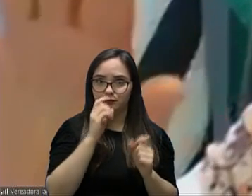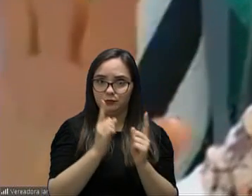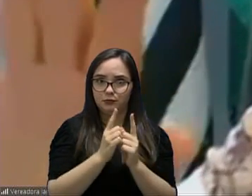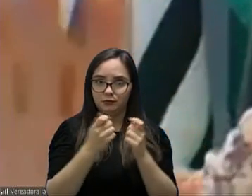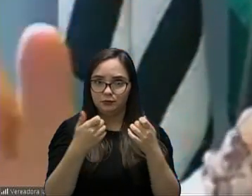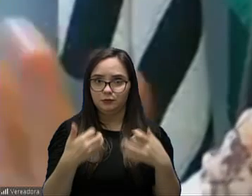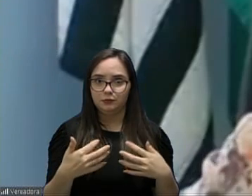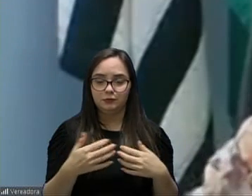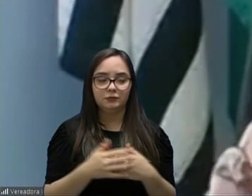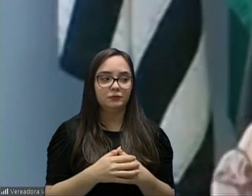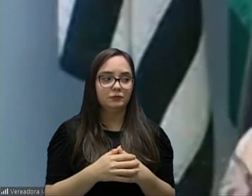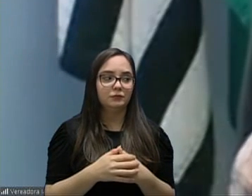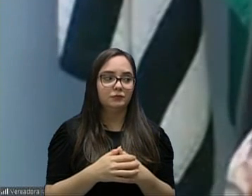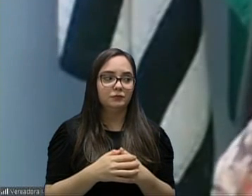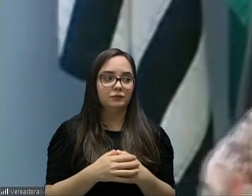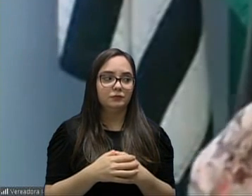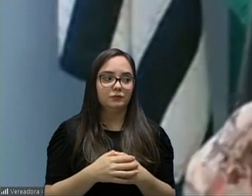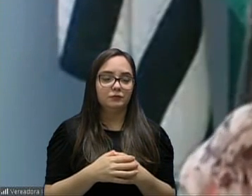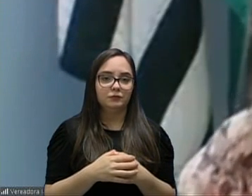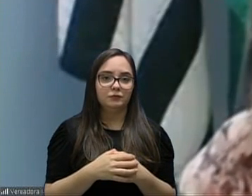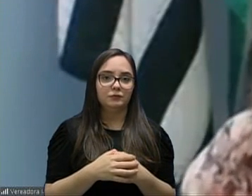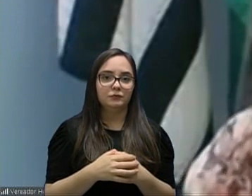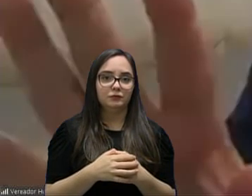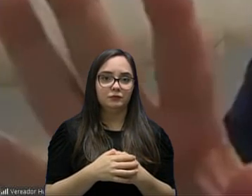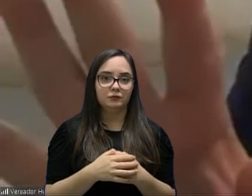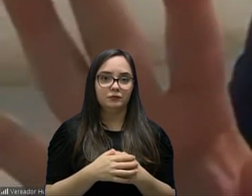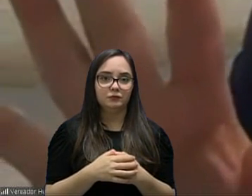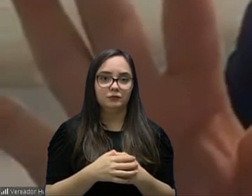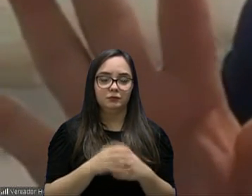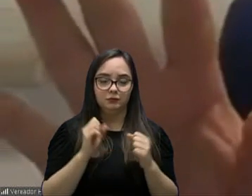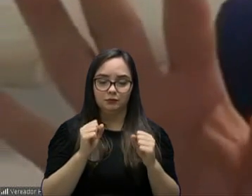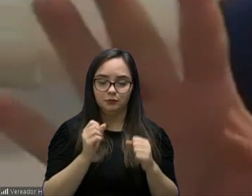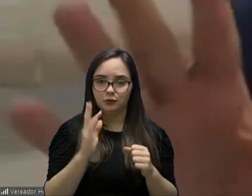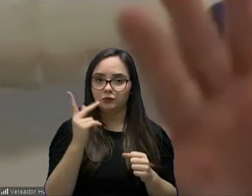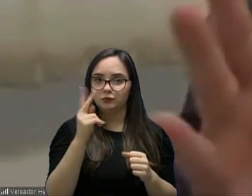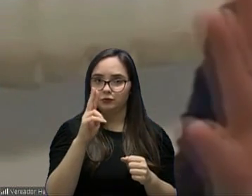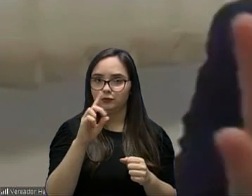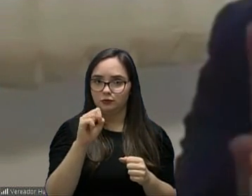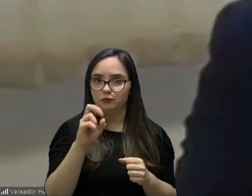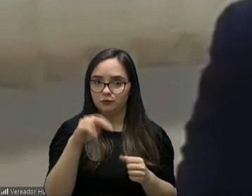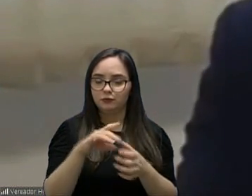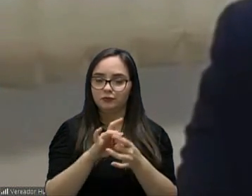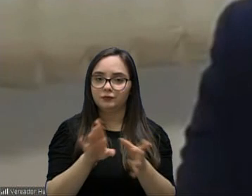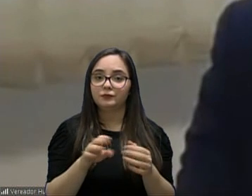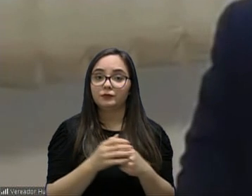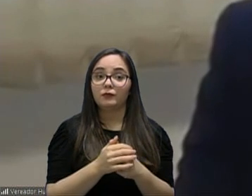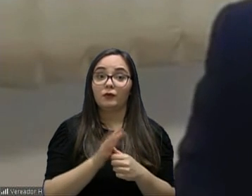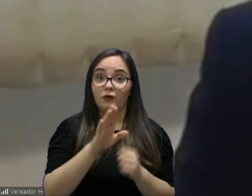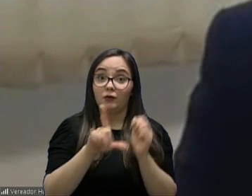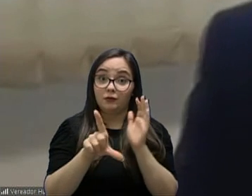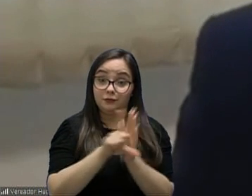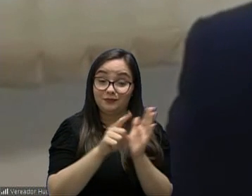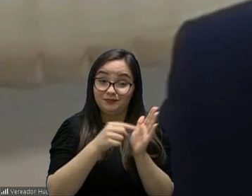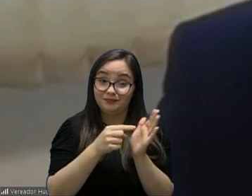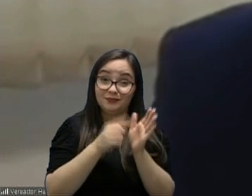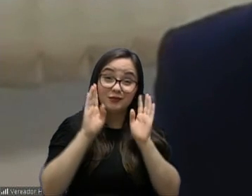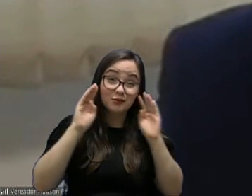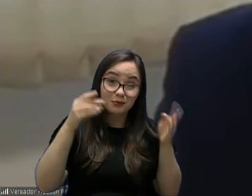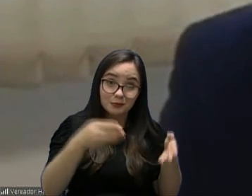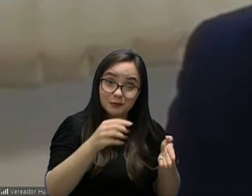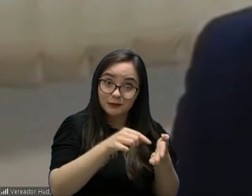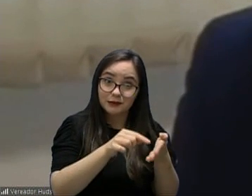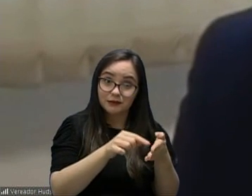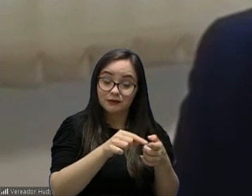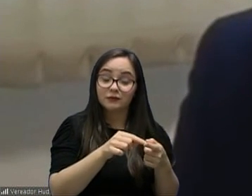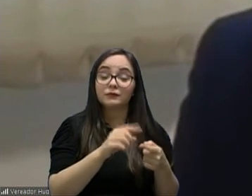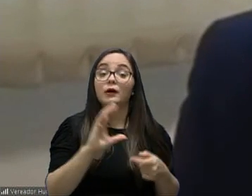A minha emenda retira isso aí. Pois não, vereador Hudson. É, com relação à lei específica,